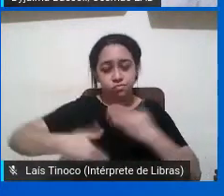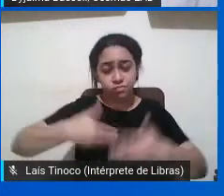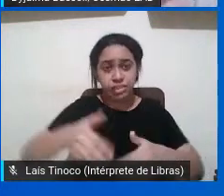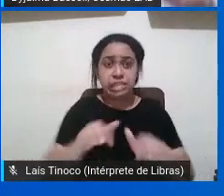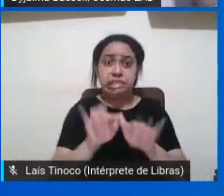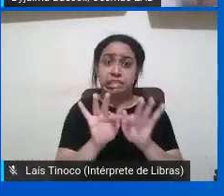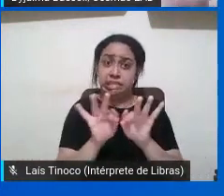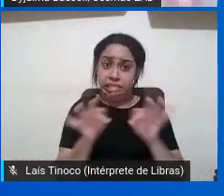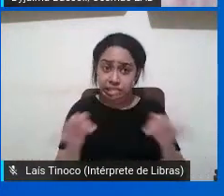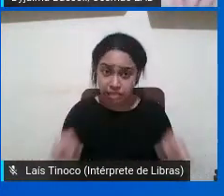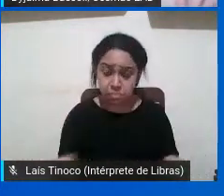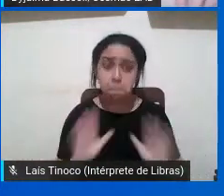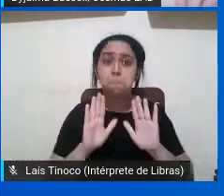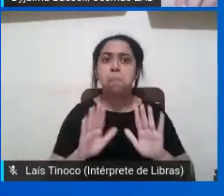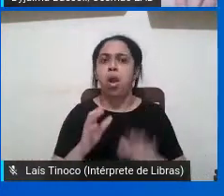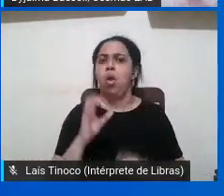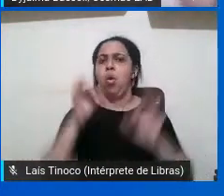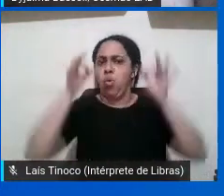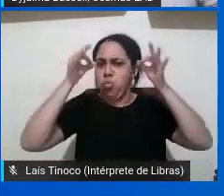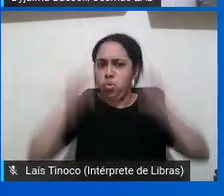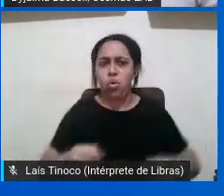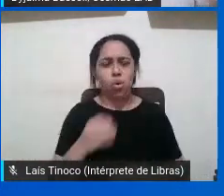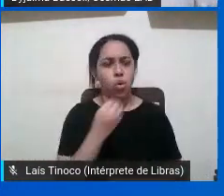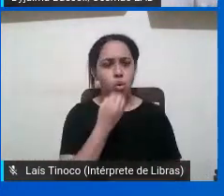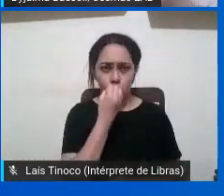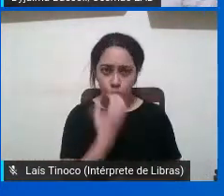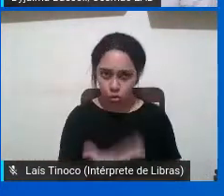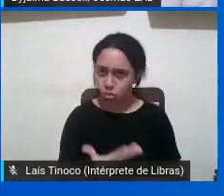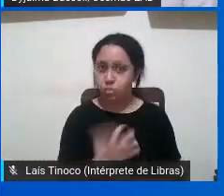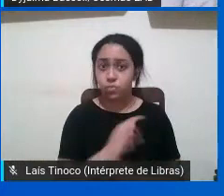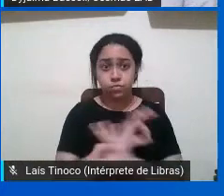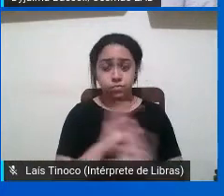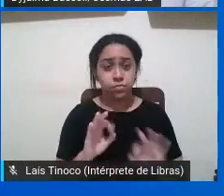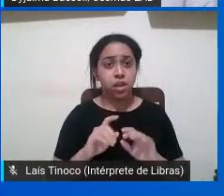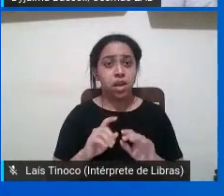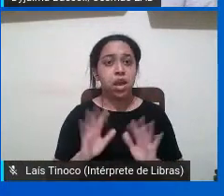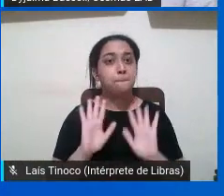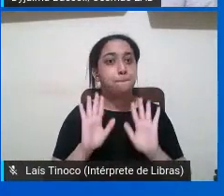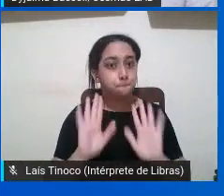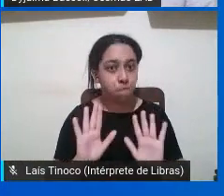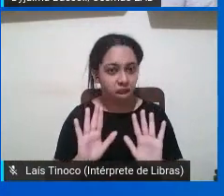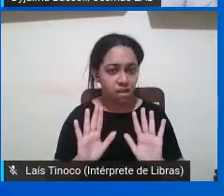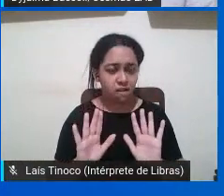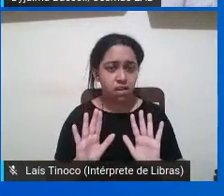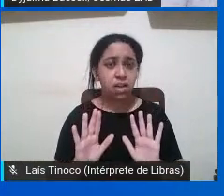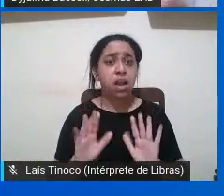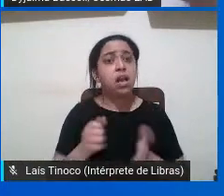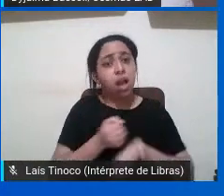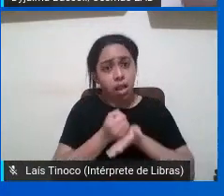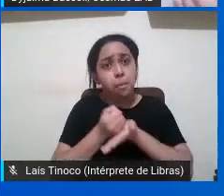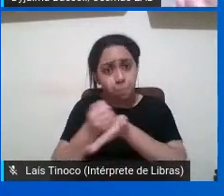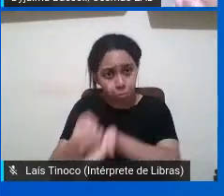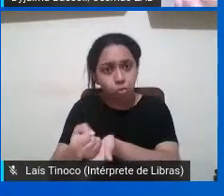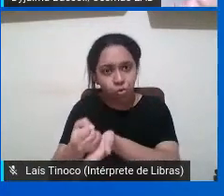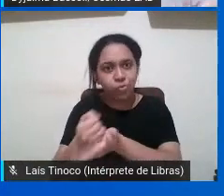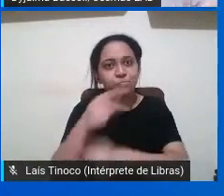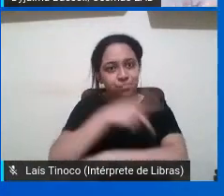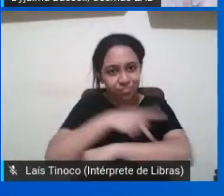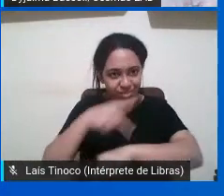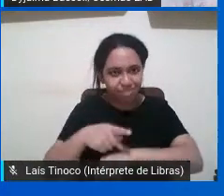eficiente e que na prática não é simples de operar mas nós temos uma Assessoria pedagógica que é o silício Professor então